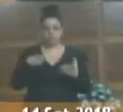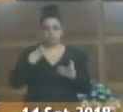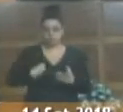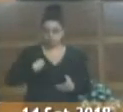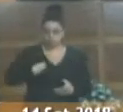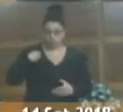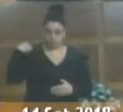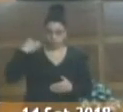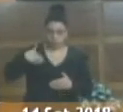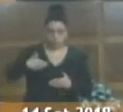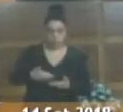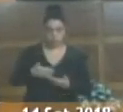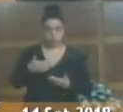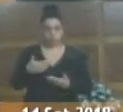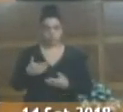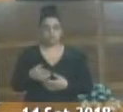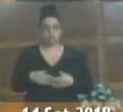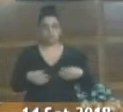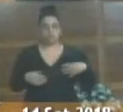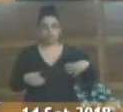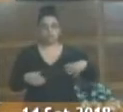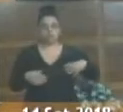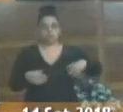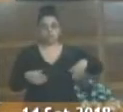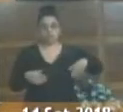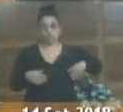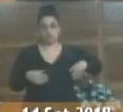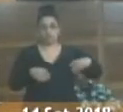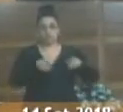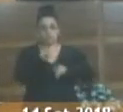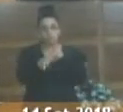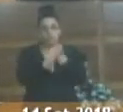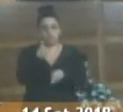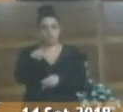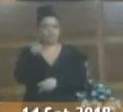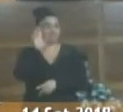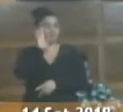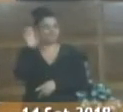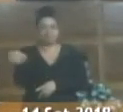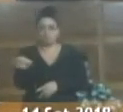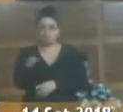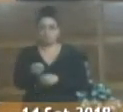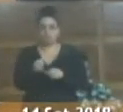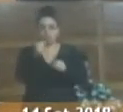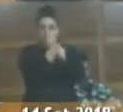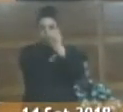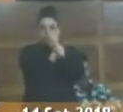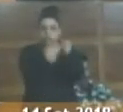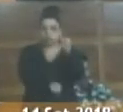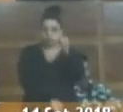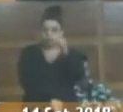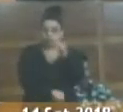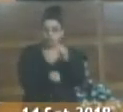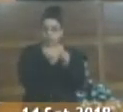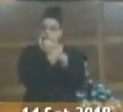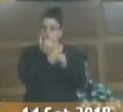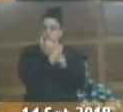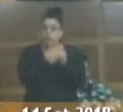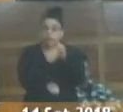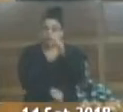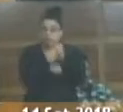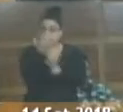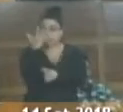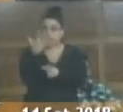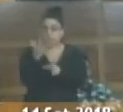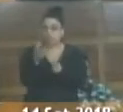ativa, né, com protagonismo da população local, é fundamental para a construção de um plano comunitário para Ilha Grande e que a gente